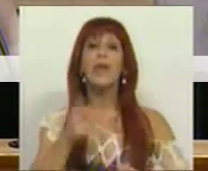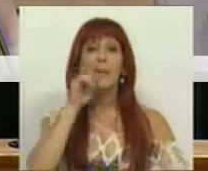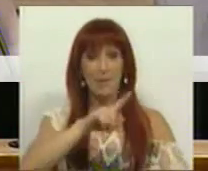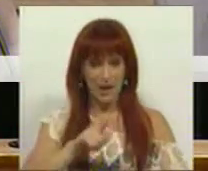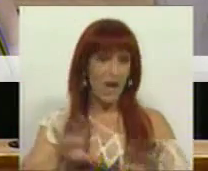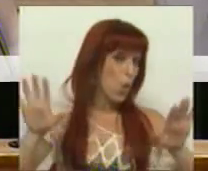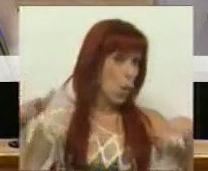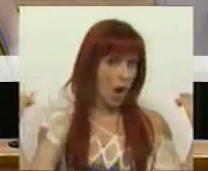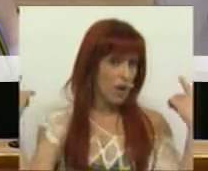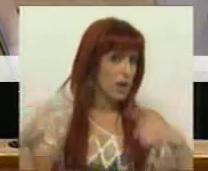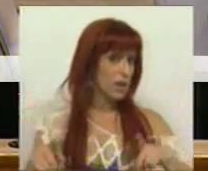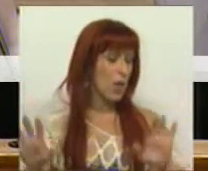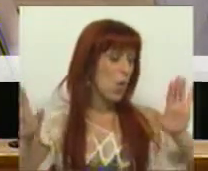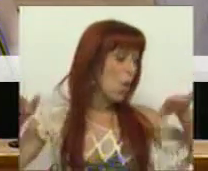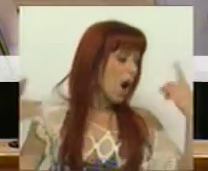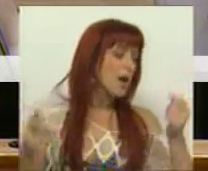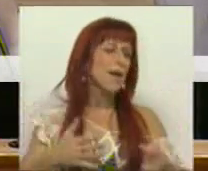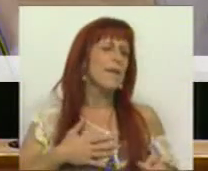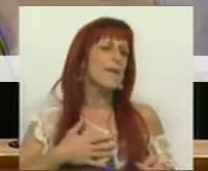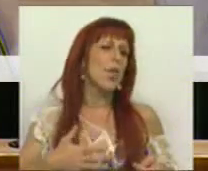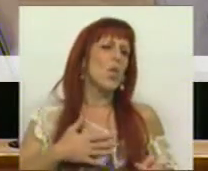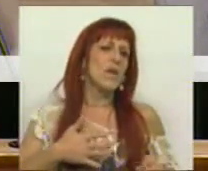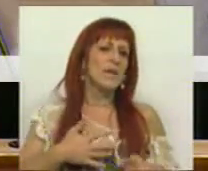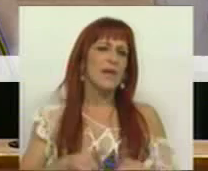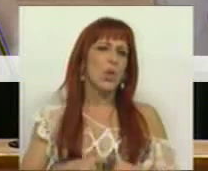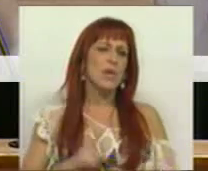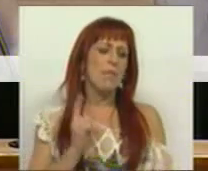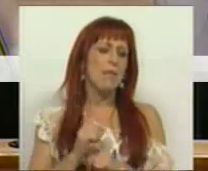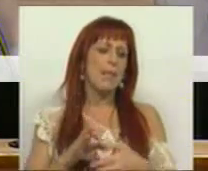quem tenha qualquer vontade